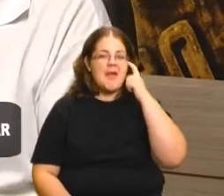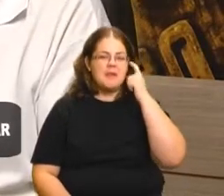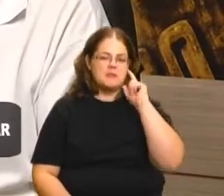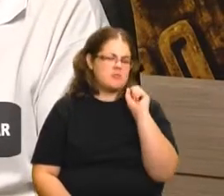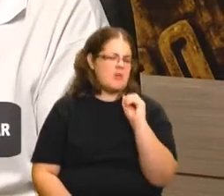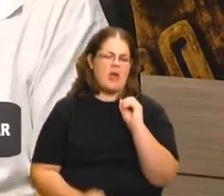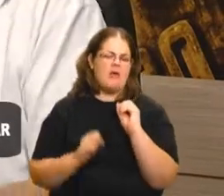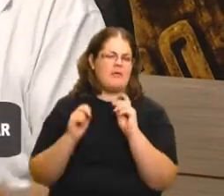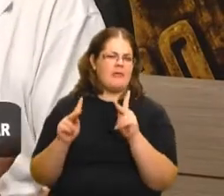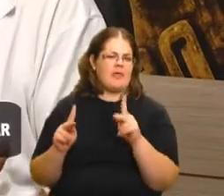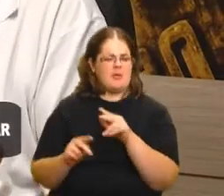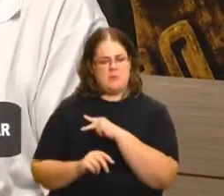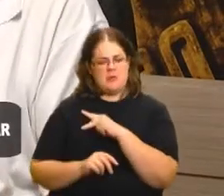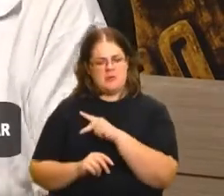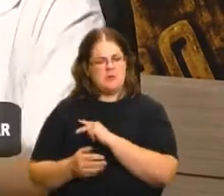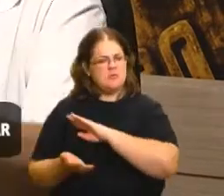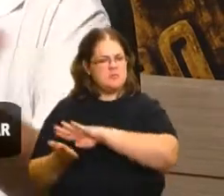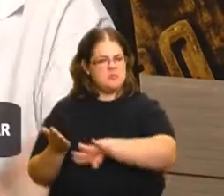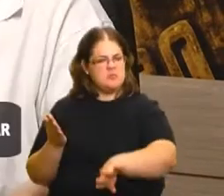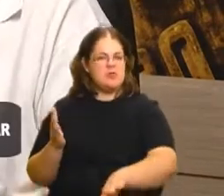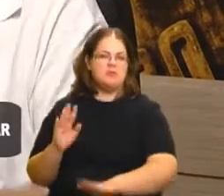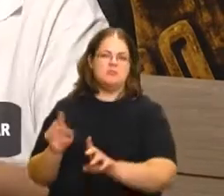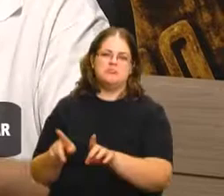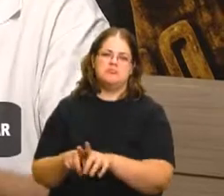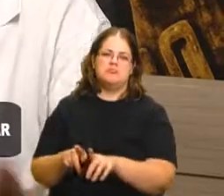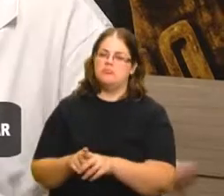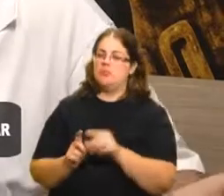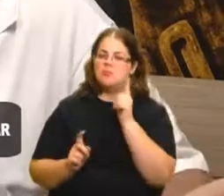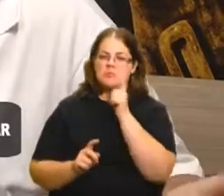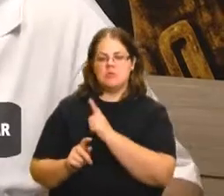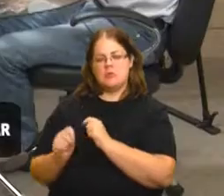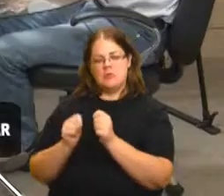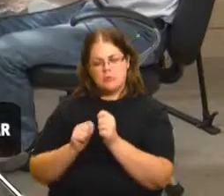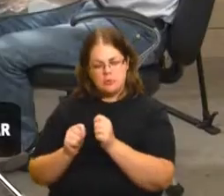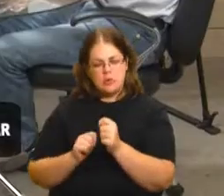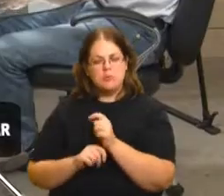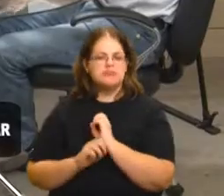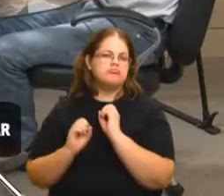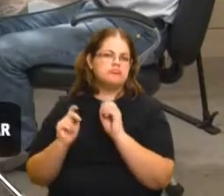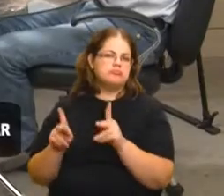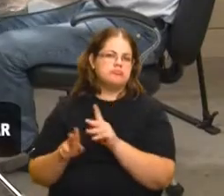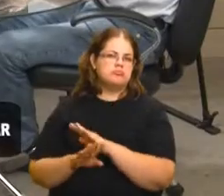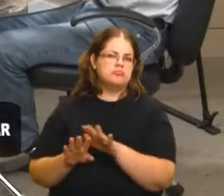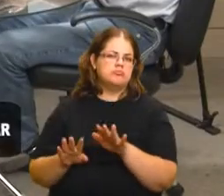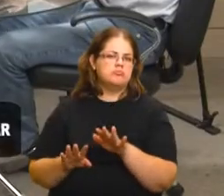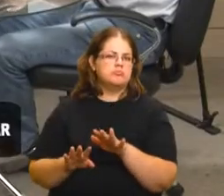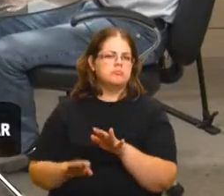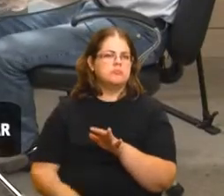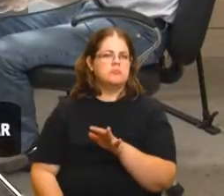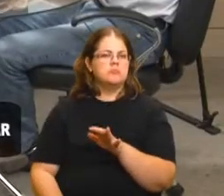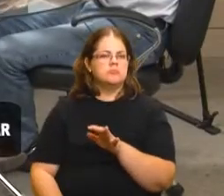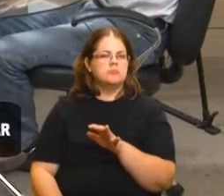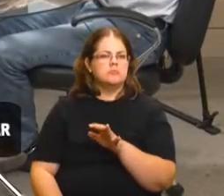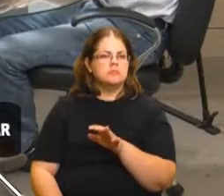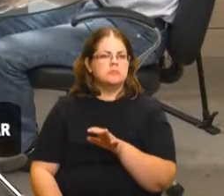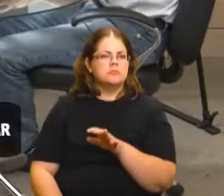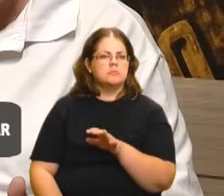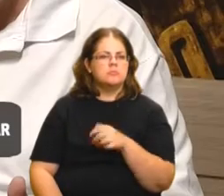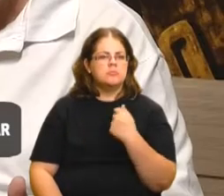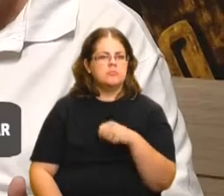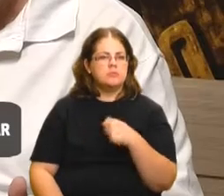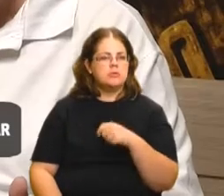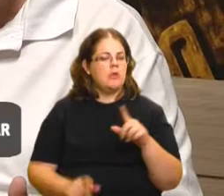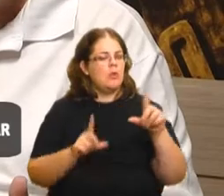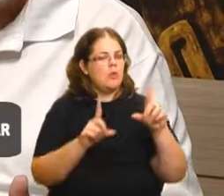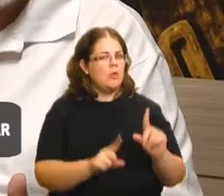que, tudo bem, o presidente já foi afastado, a situação é uma situação de fato, mas tem